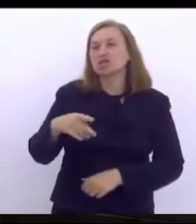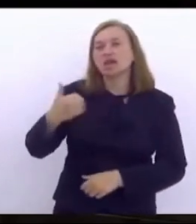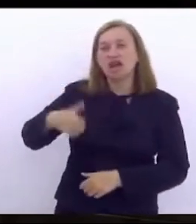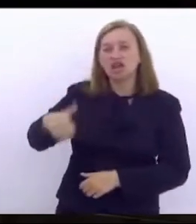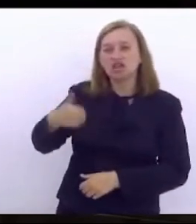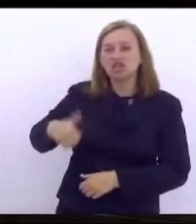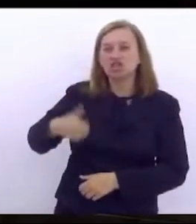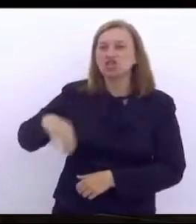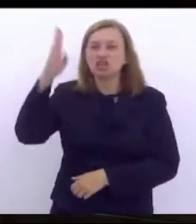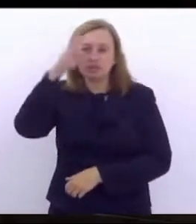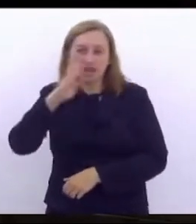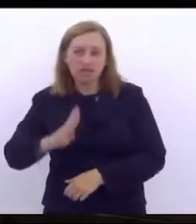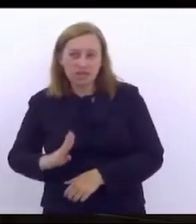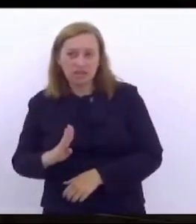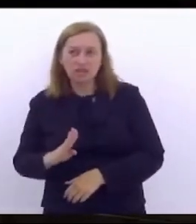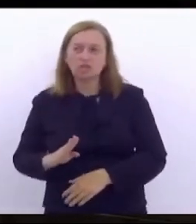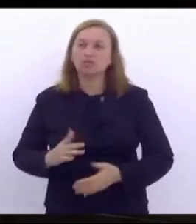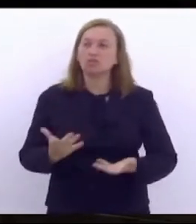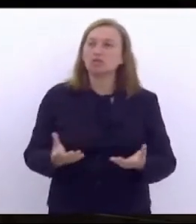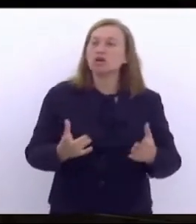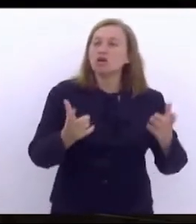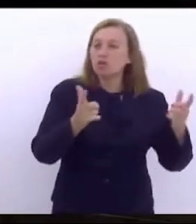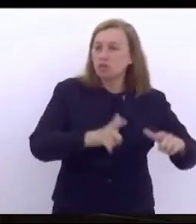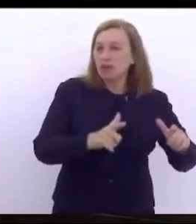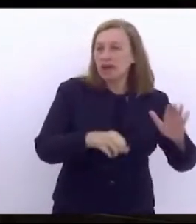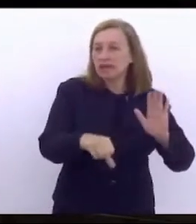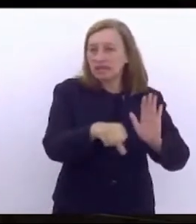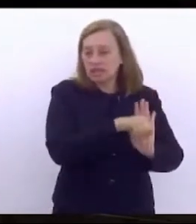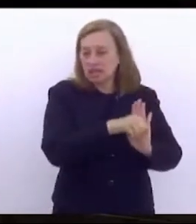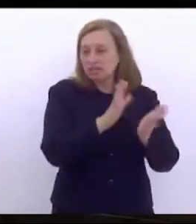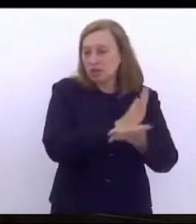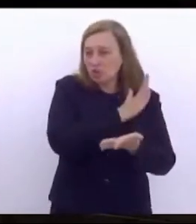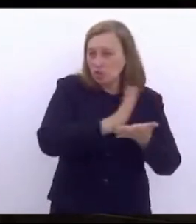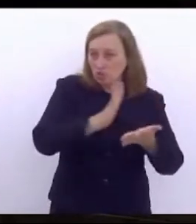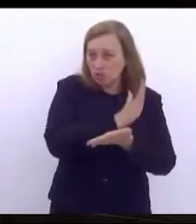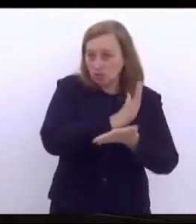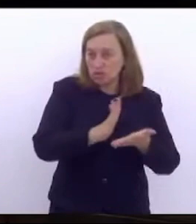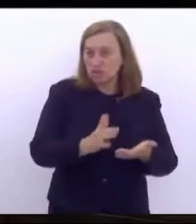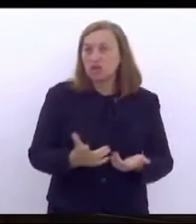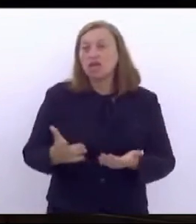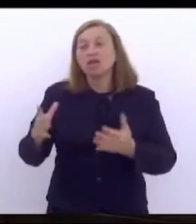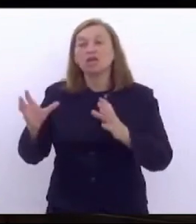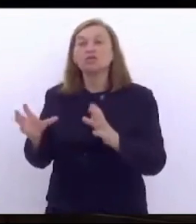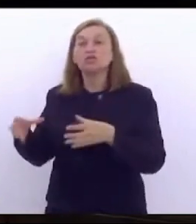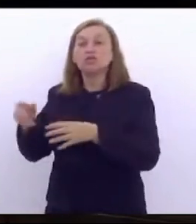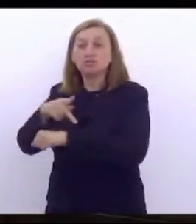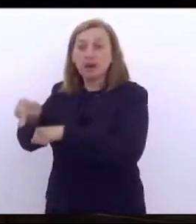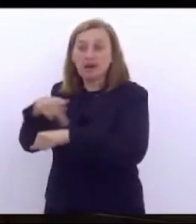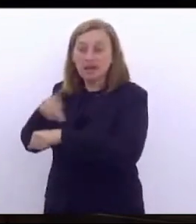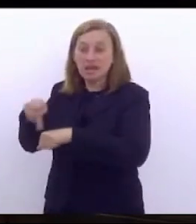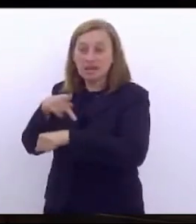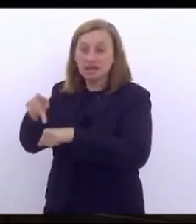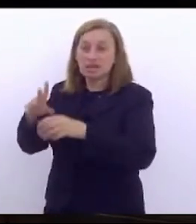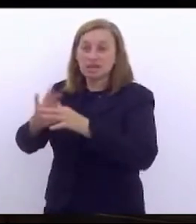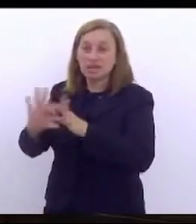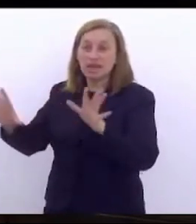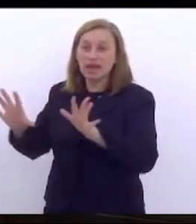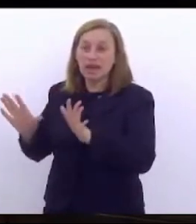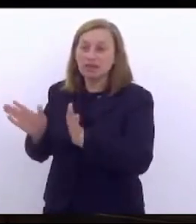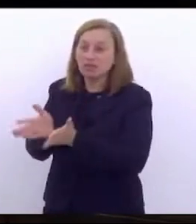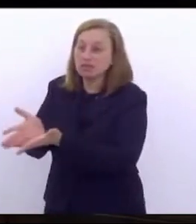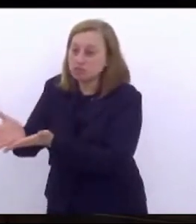todos os países onde é crime o aborto, faz a estimativa acadêmica. E nos países que está legalizado, pega relatórios